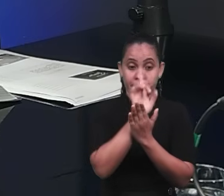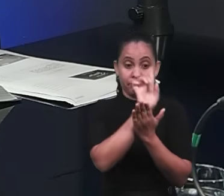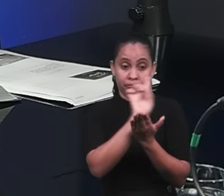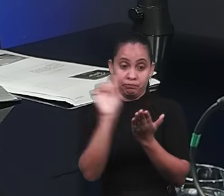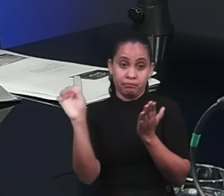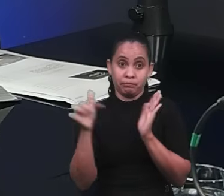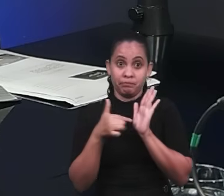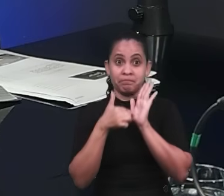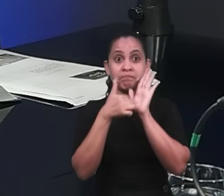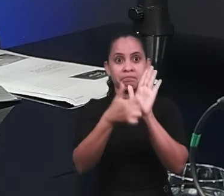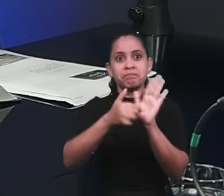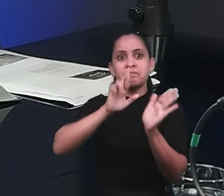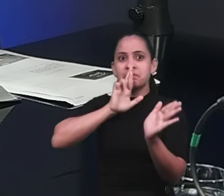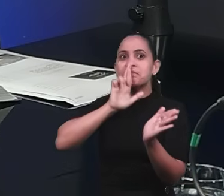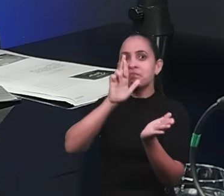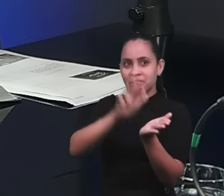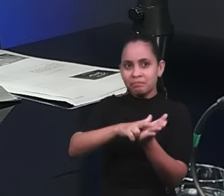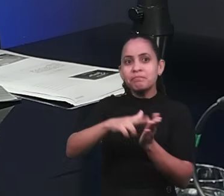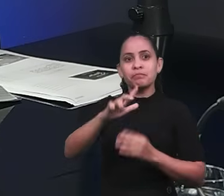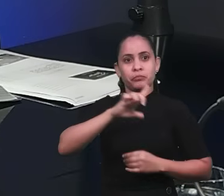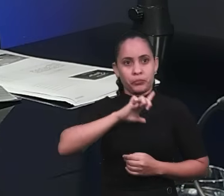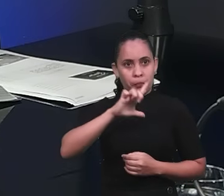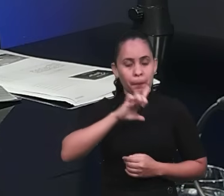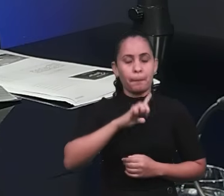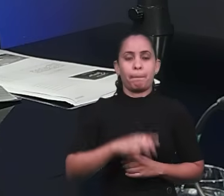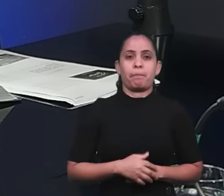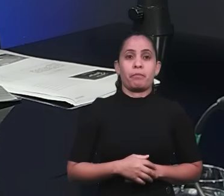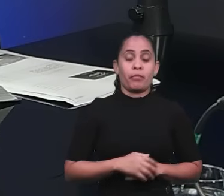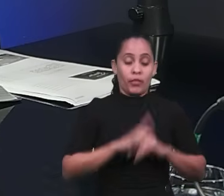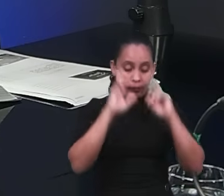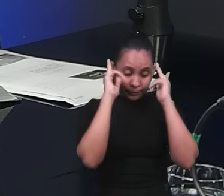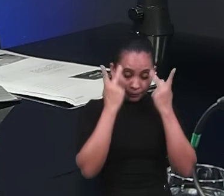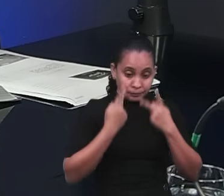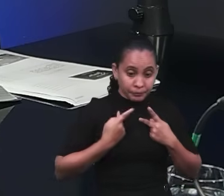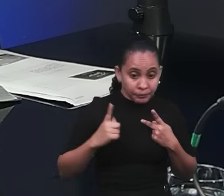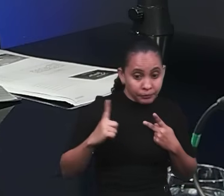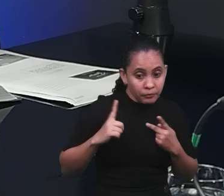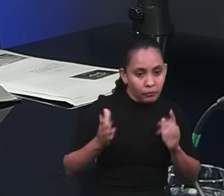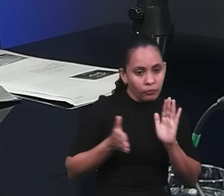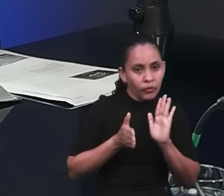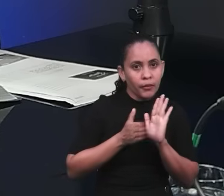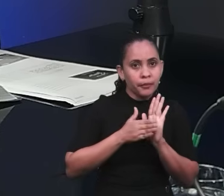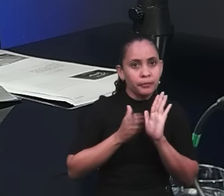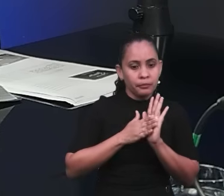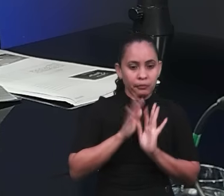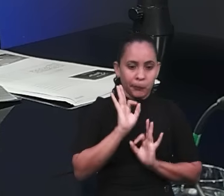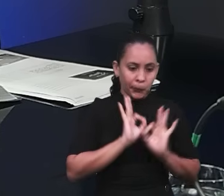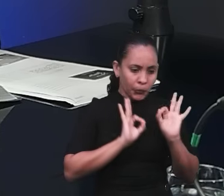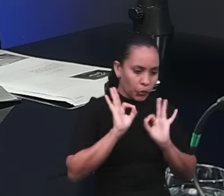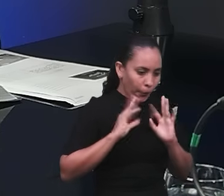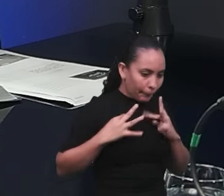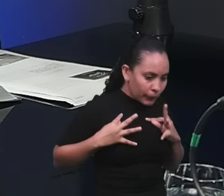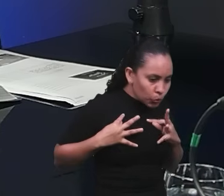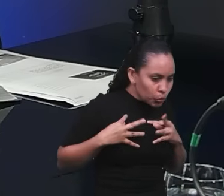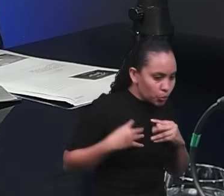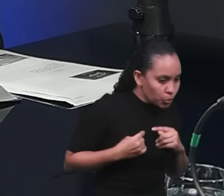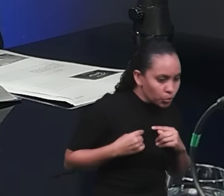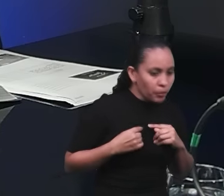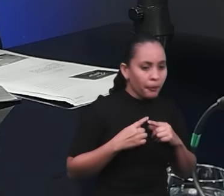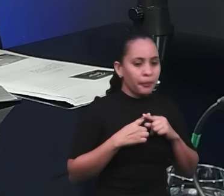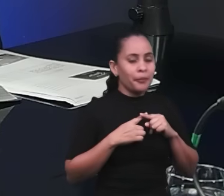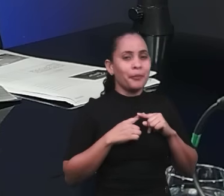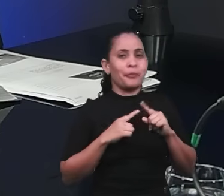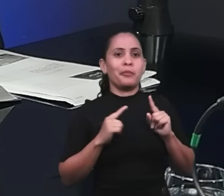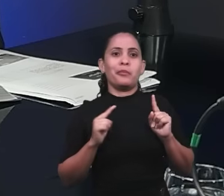nos dá as respostas. O homem tem plano para tudo, mas acontece que o